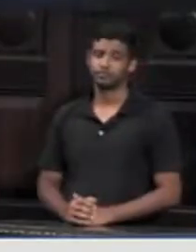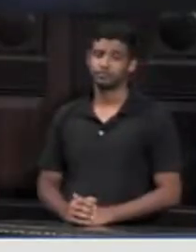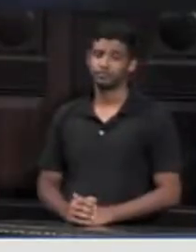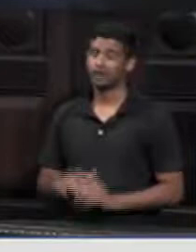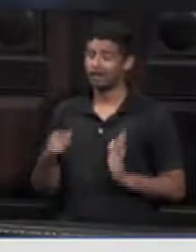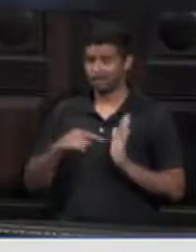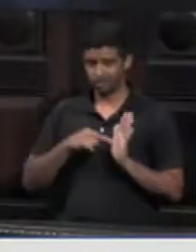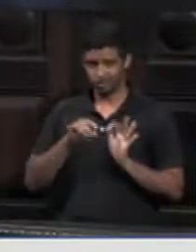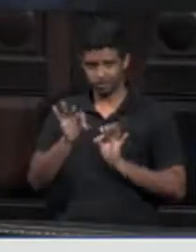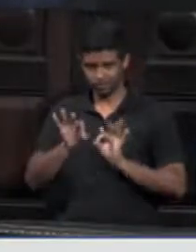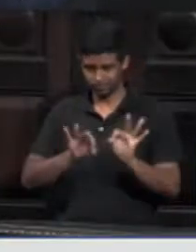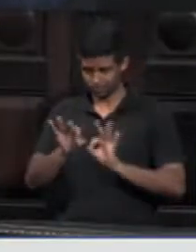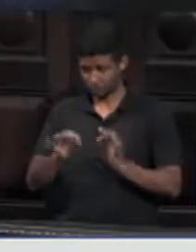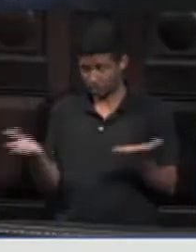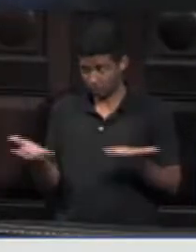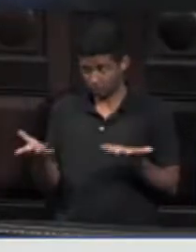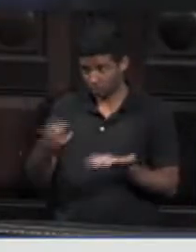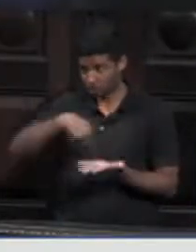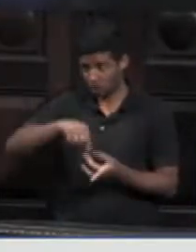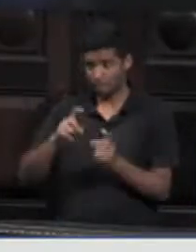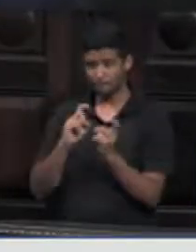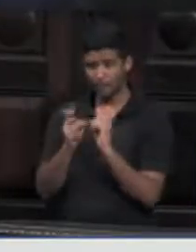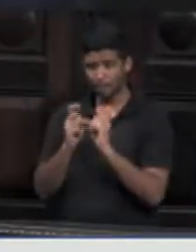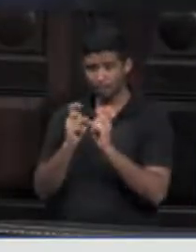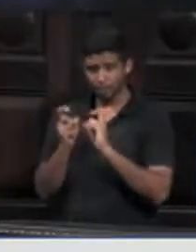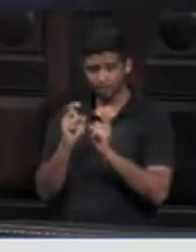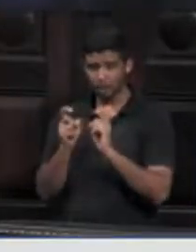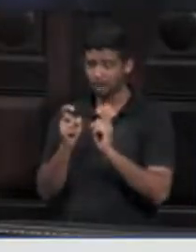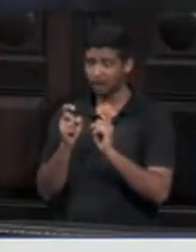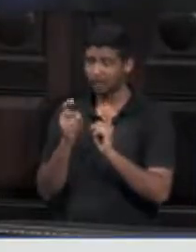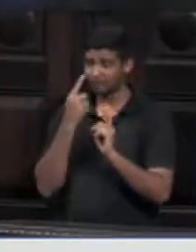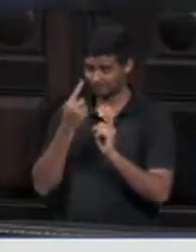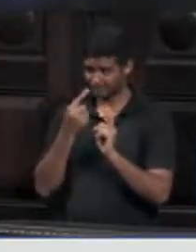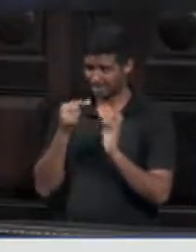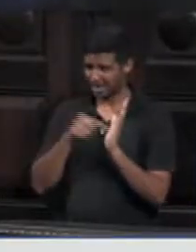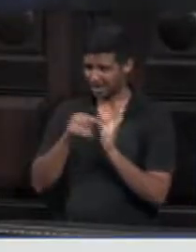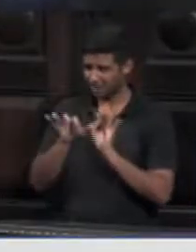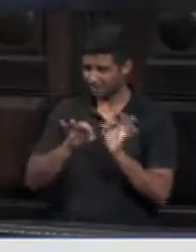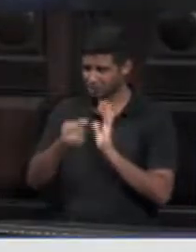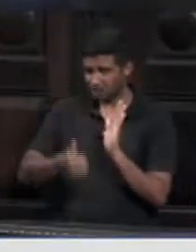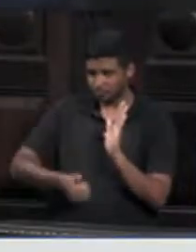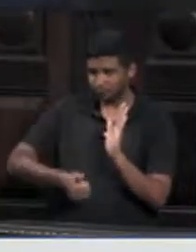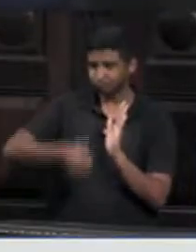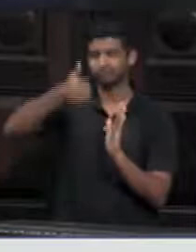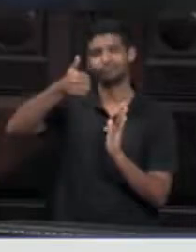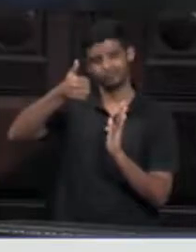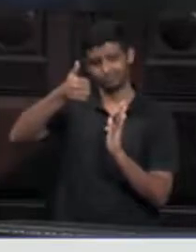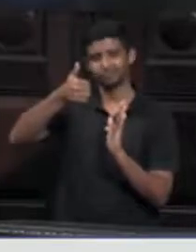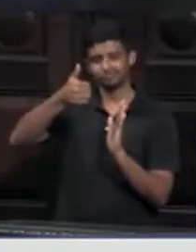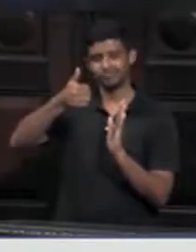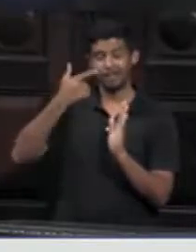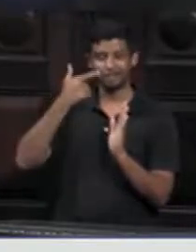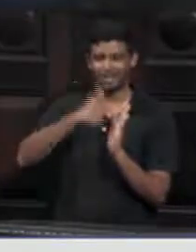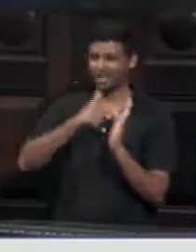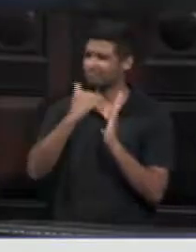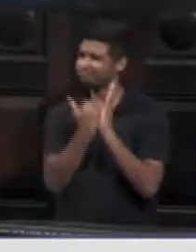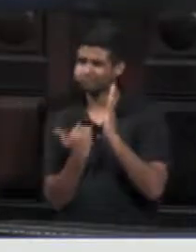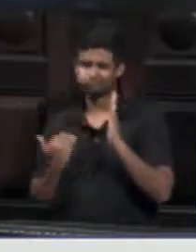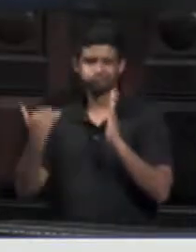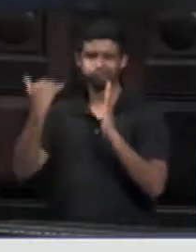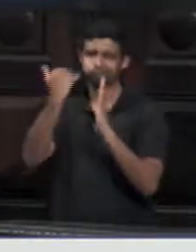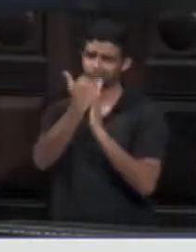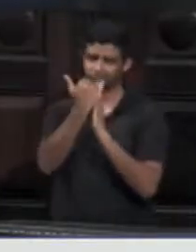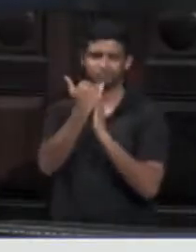o texto que a gente tem hoje aqui é um texto muito melhor que o projeto original. Avançou muito